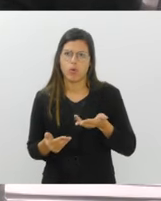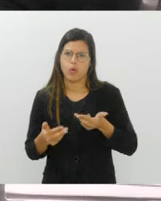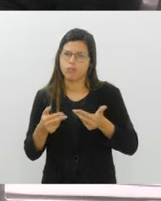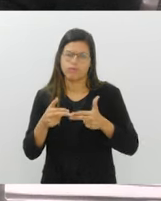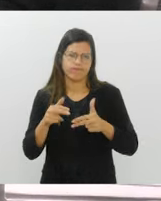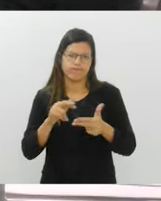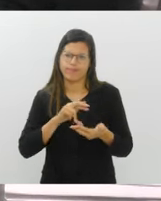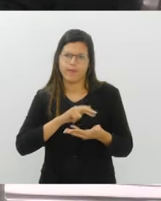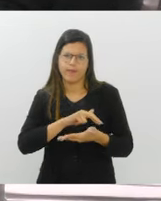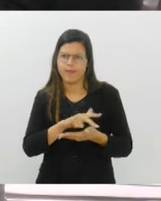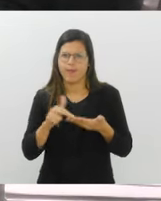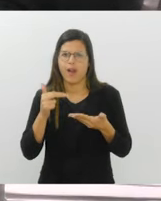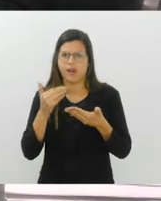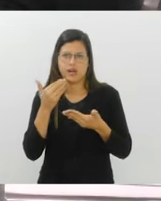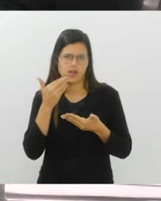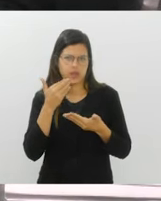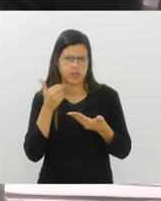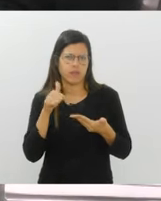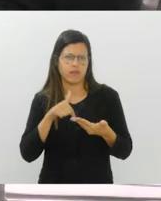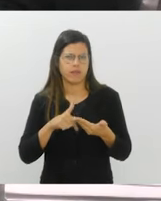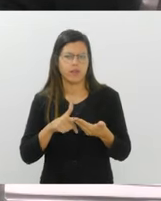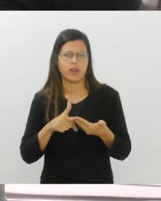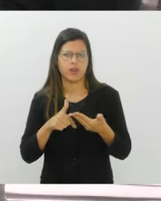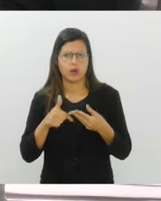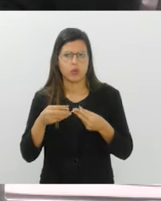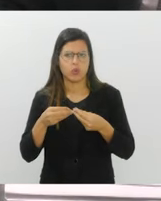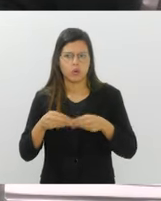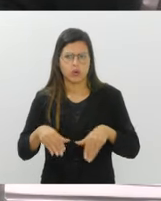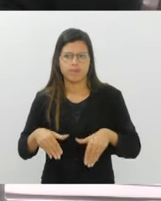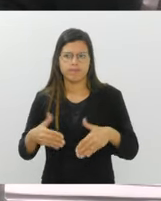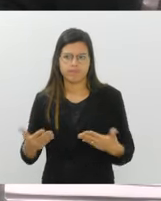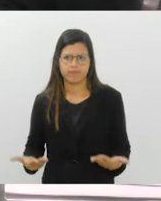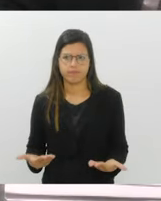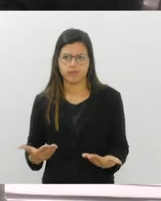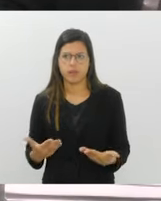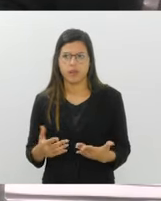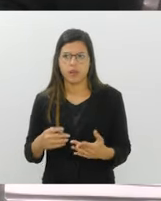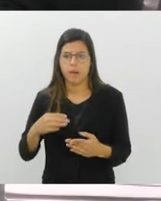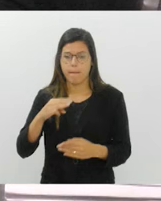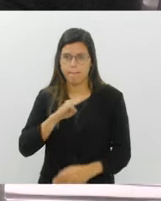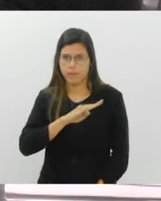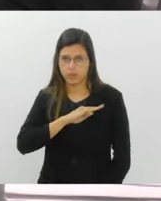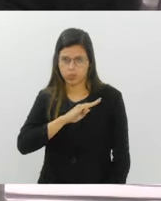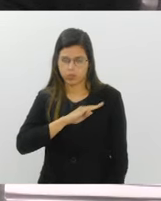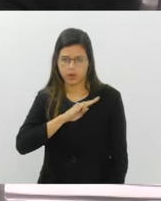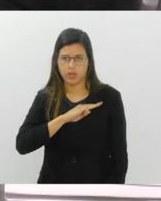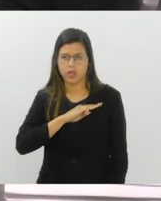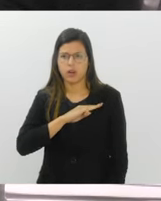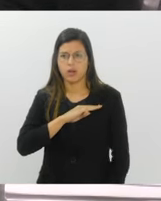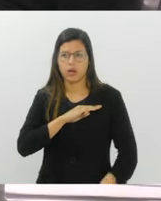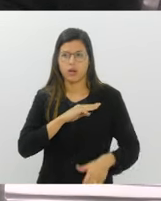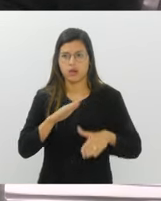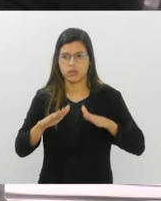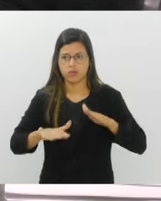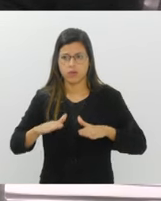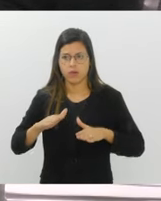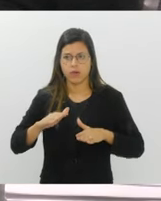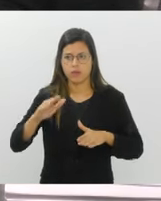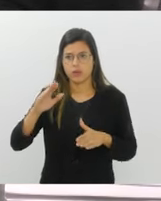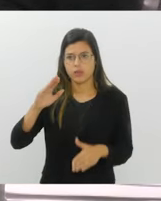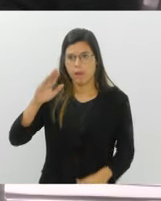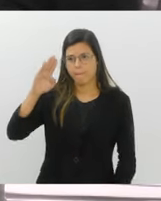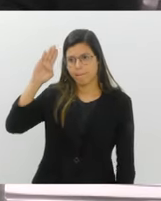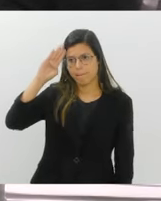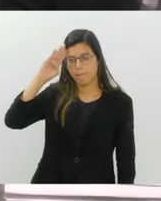deficiências que foram praticadas e foram se acumulando nesse período. Madureira, que talvez seja a principal